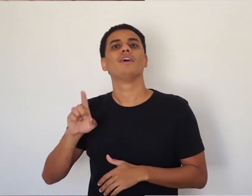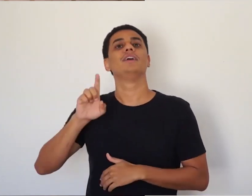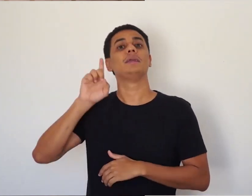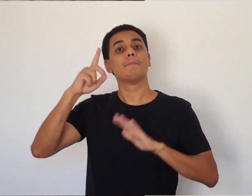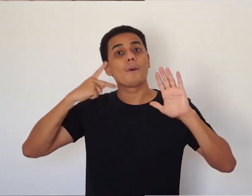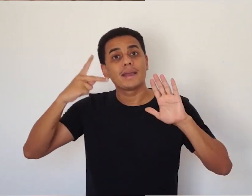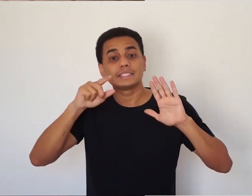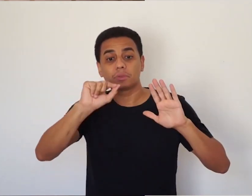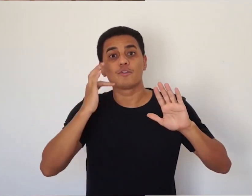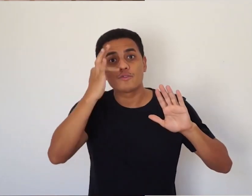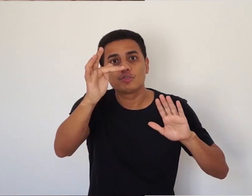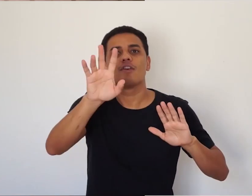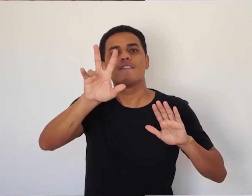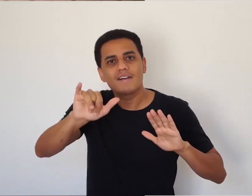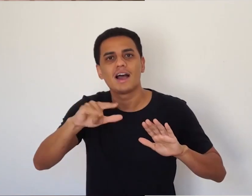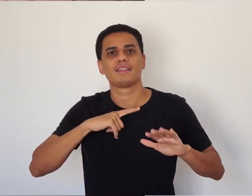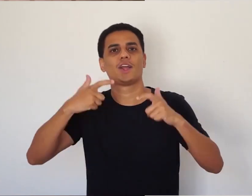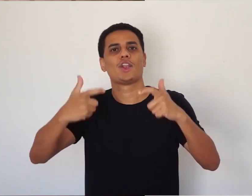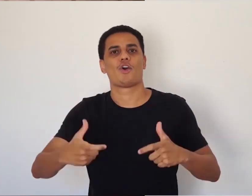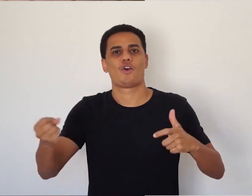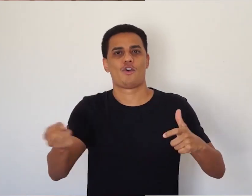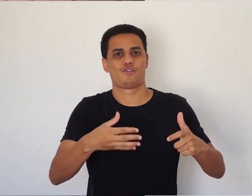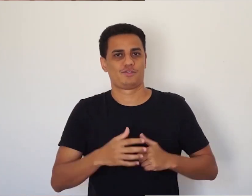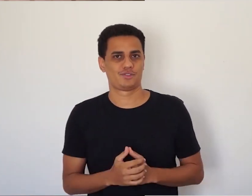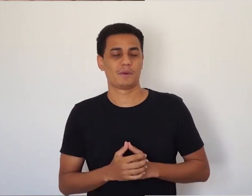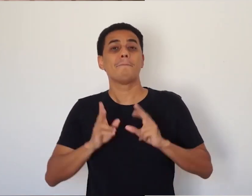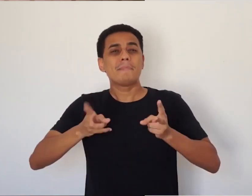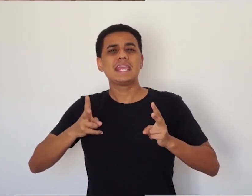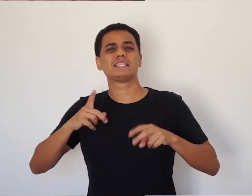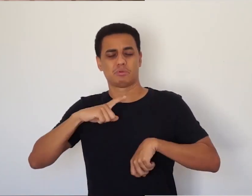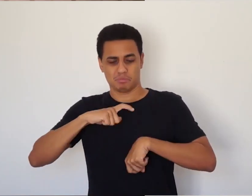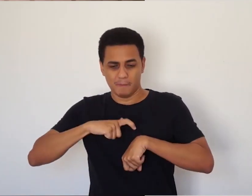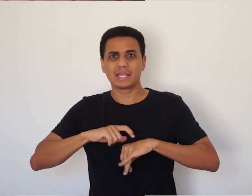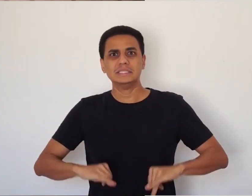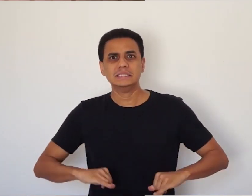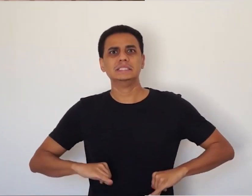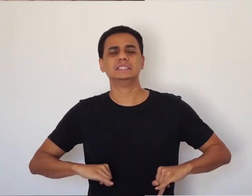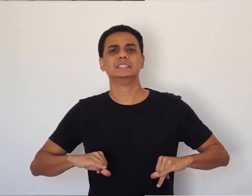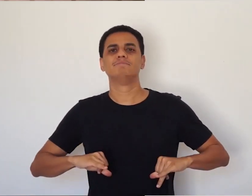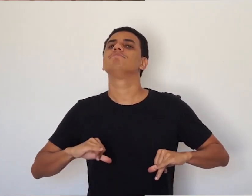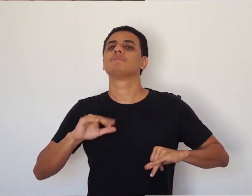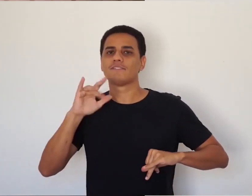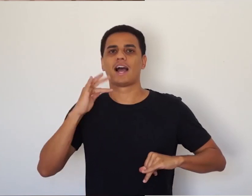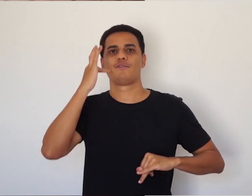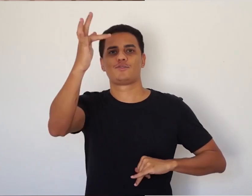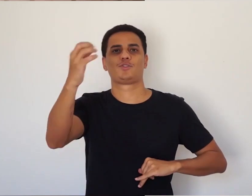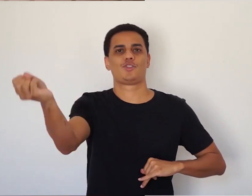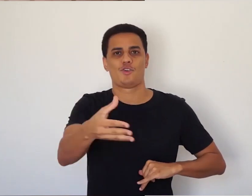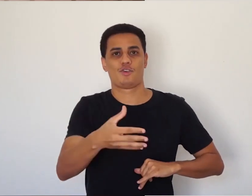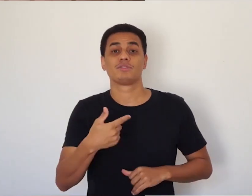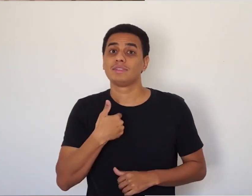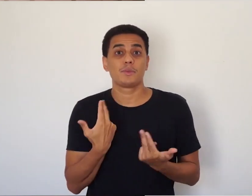um futuro para eles, e que ainda que eles estivessem vivendo todo aquele momento de dor, eles podiam esperar por essa terra prometida.